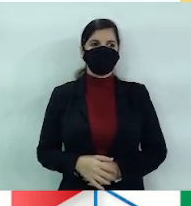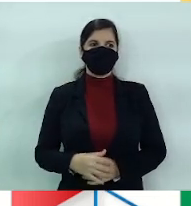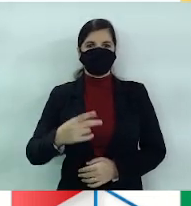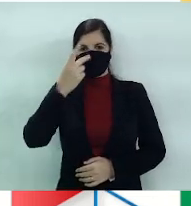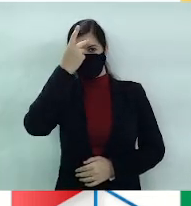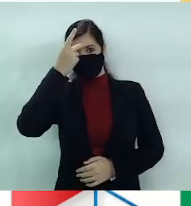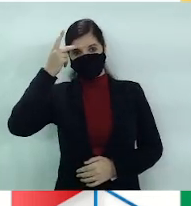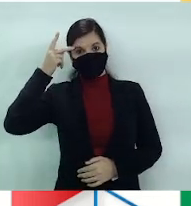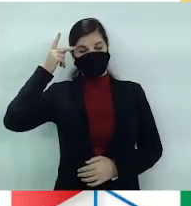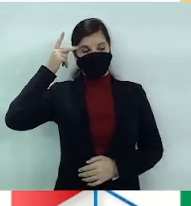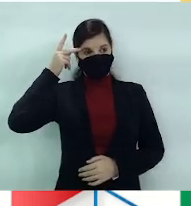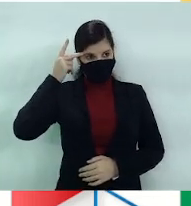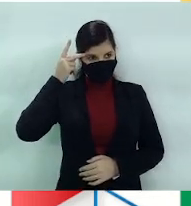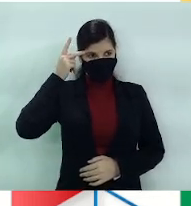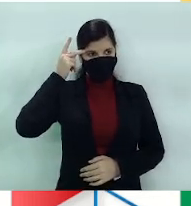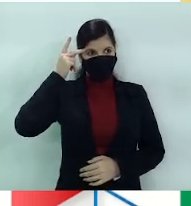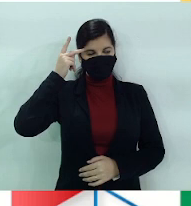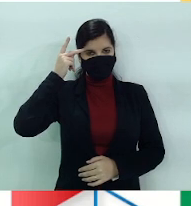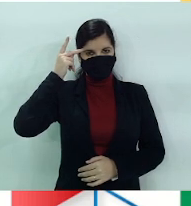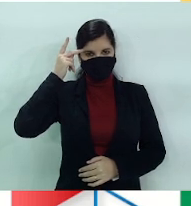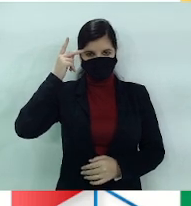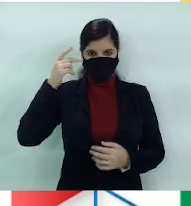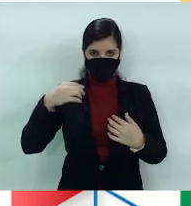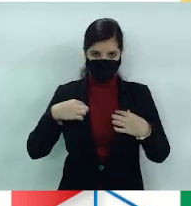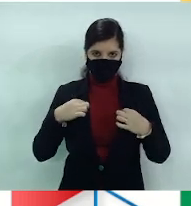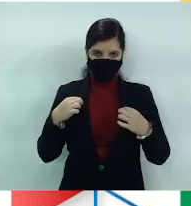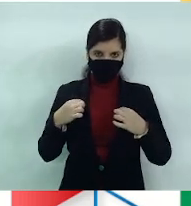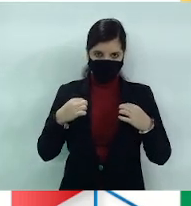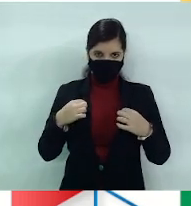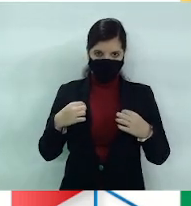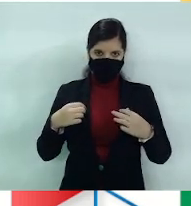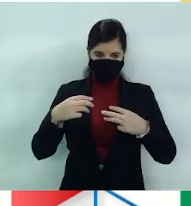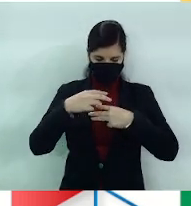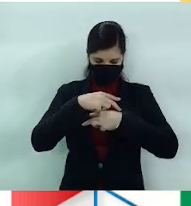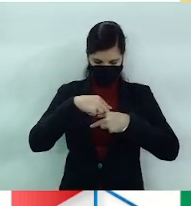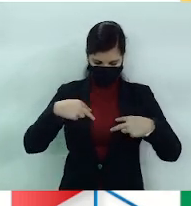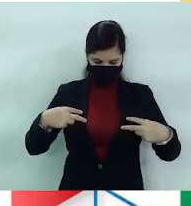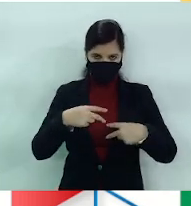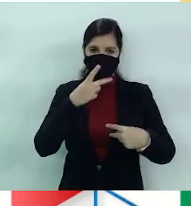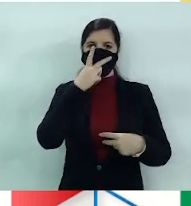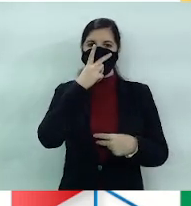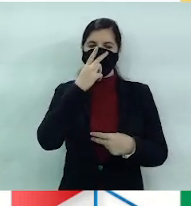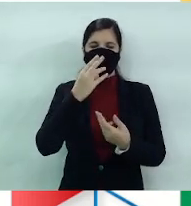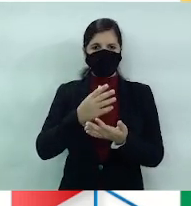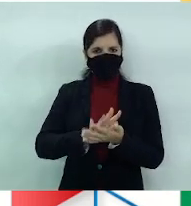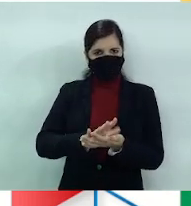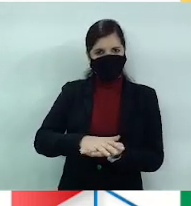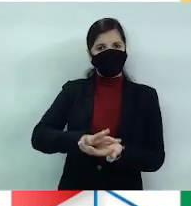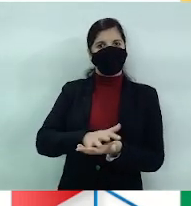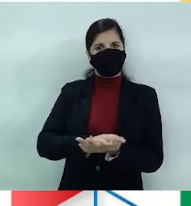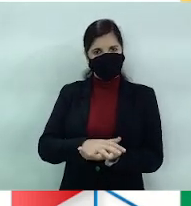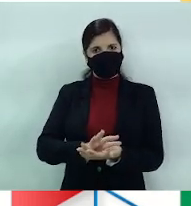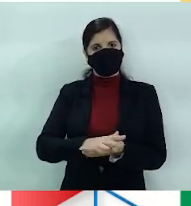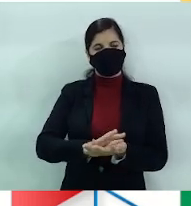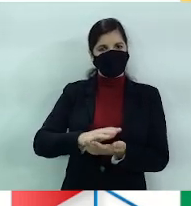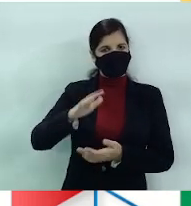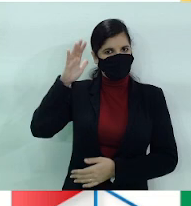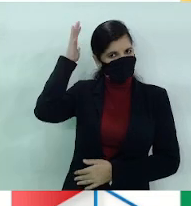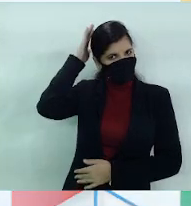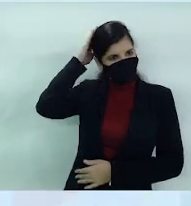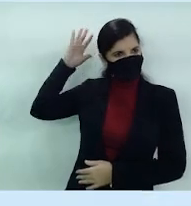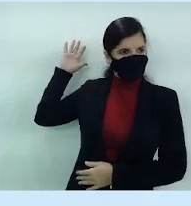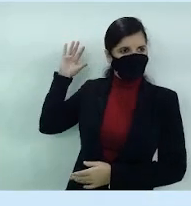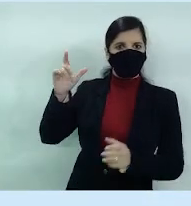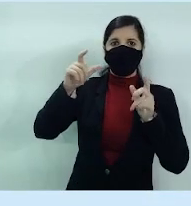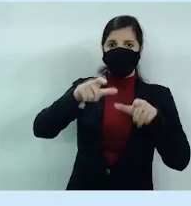uma pessoa, certo? Com a roupa aí lembrando um sambista, né? E aí ao fundo, você sabe que local